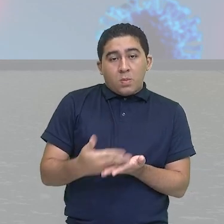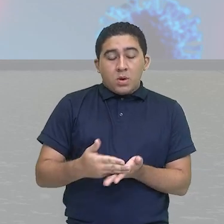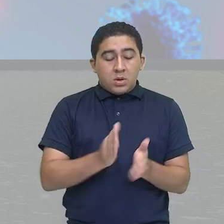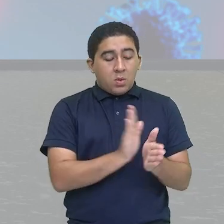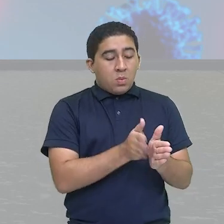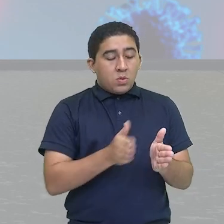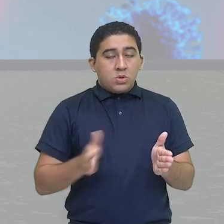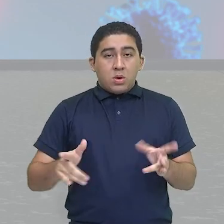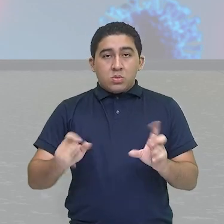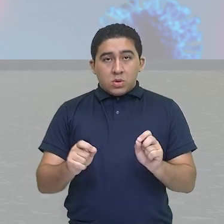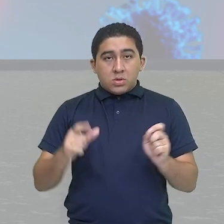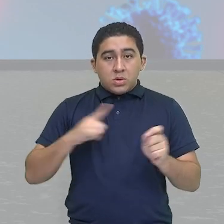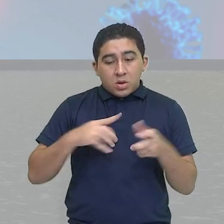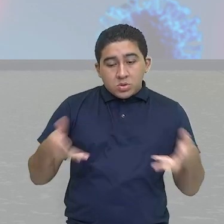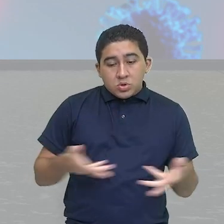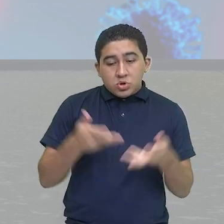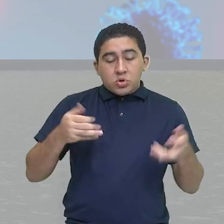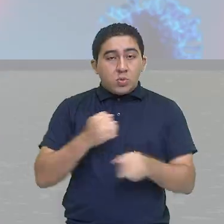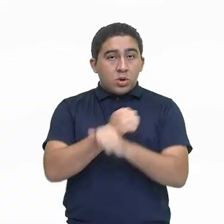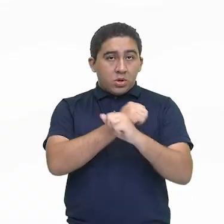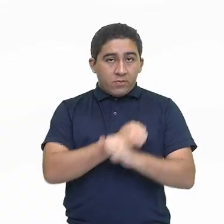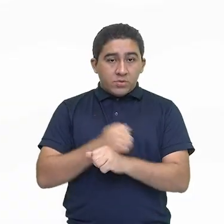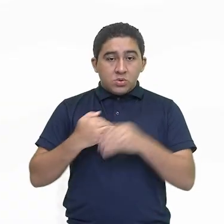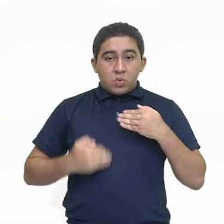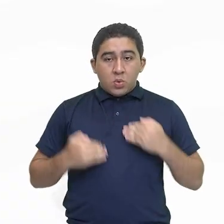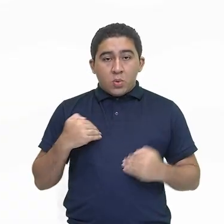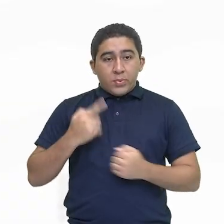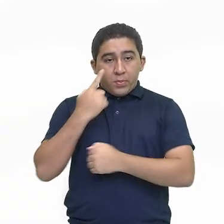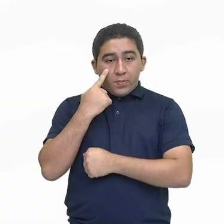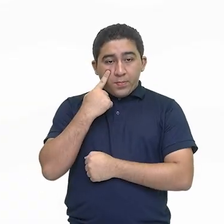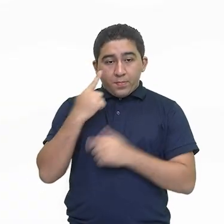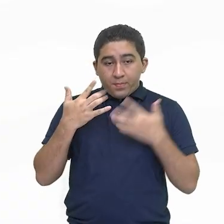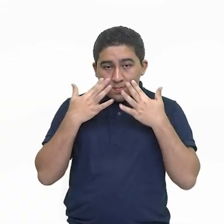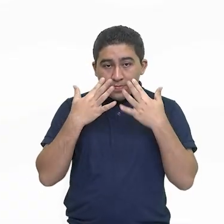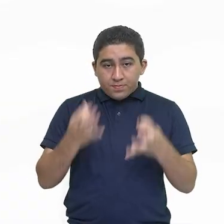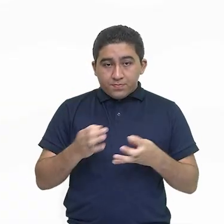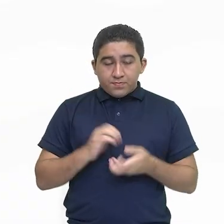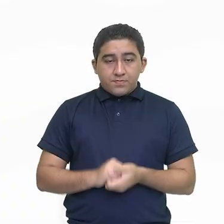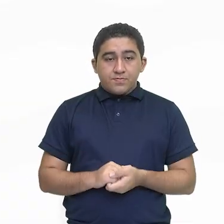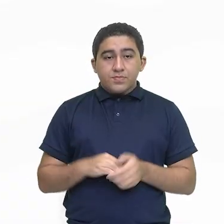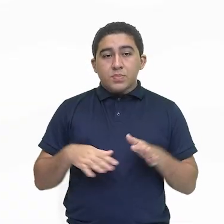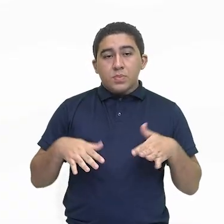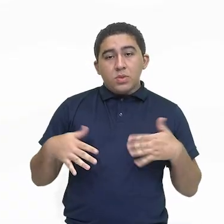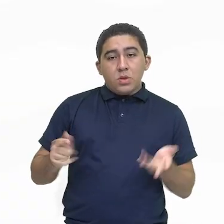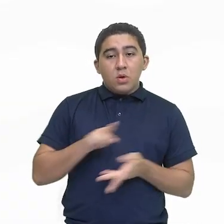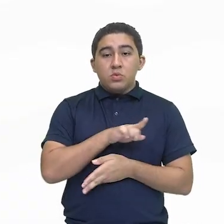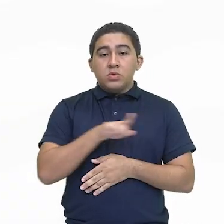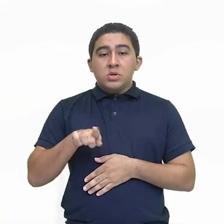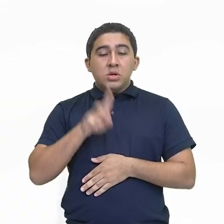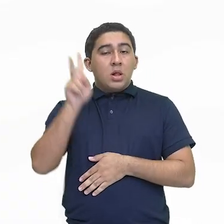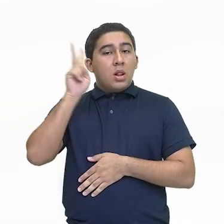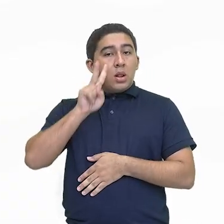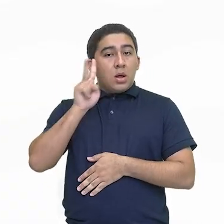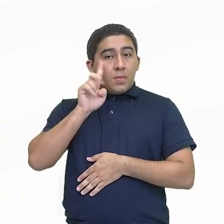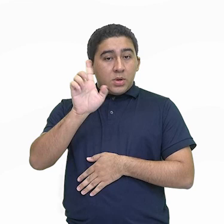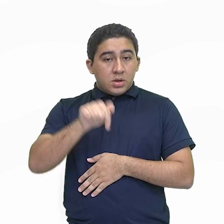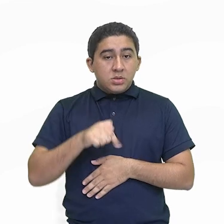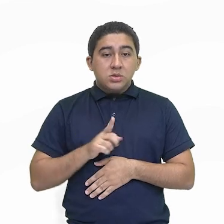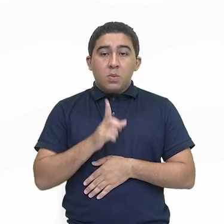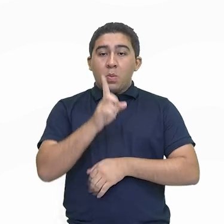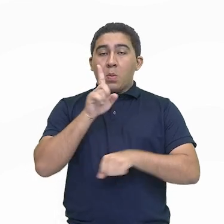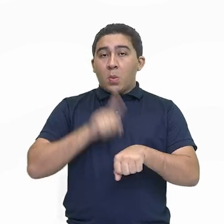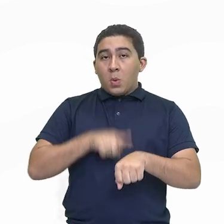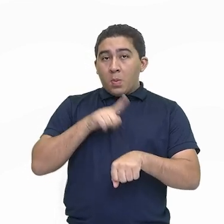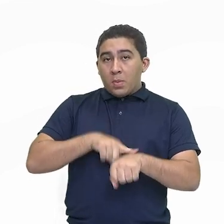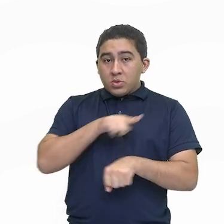processo, esse estímulo à defesa do organismo. Veja aí, ó, que quem de vocês lembra desse momento ali